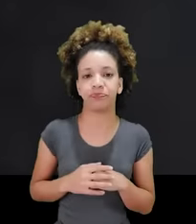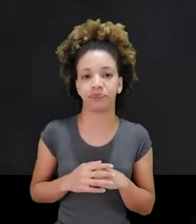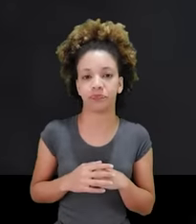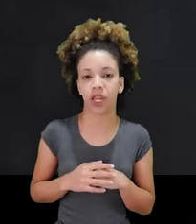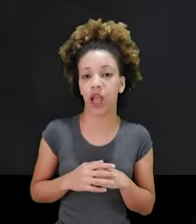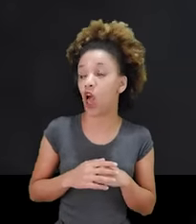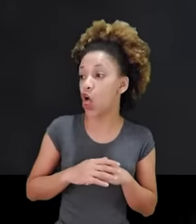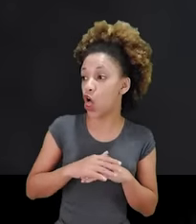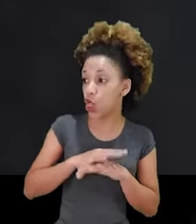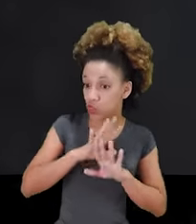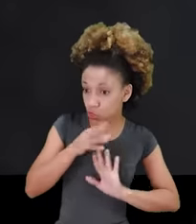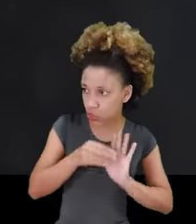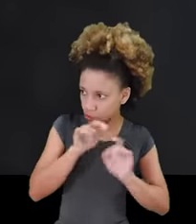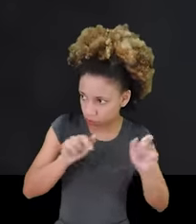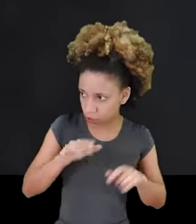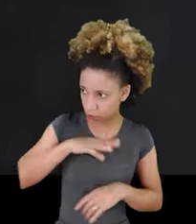todo o português...